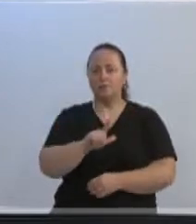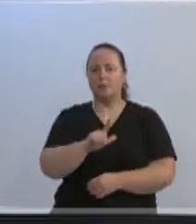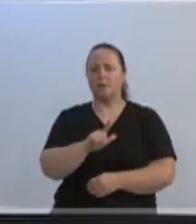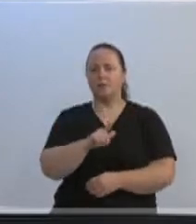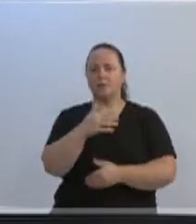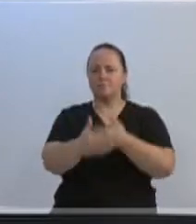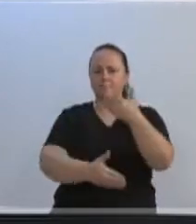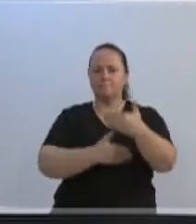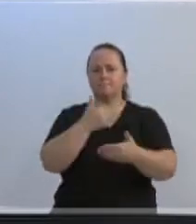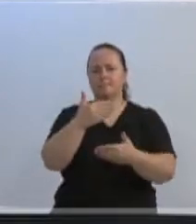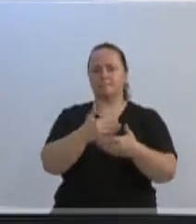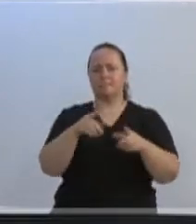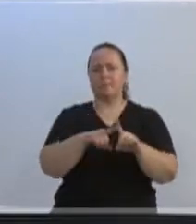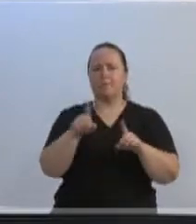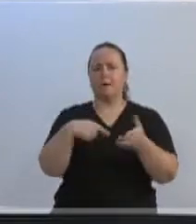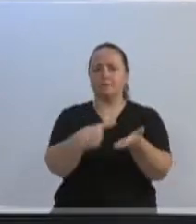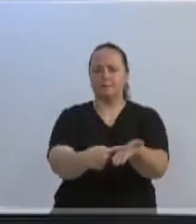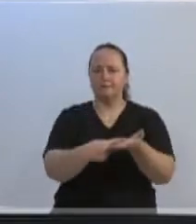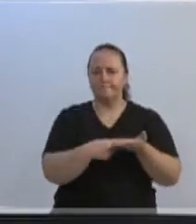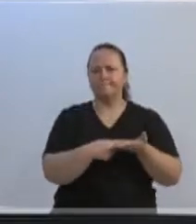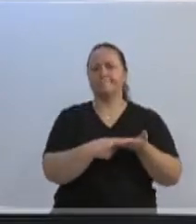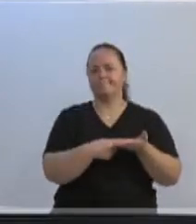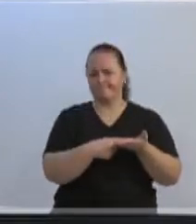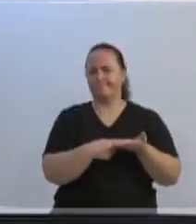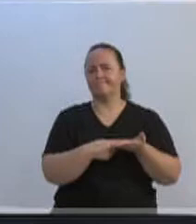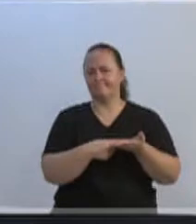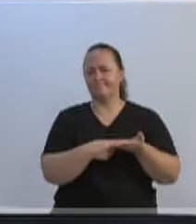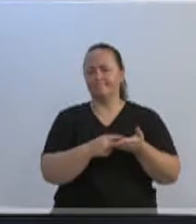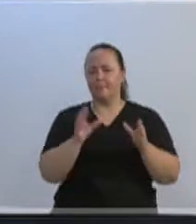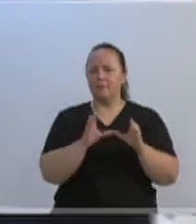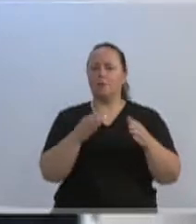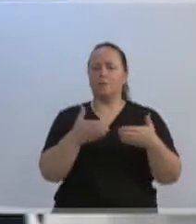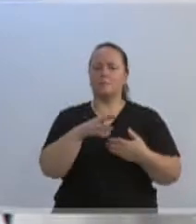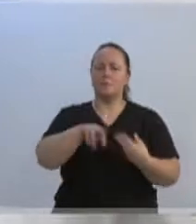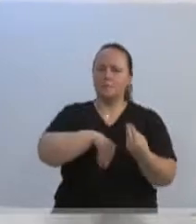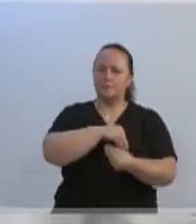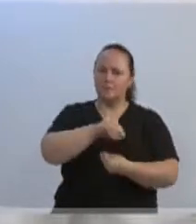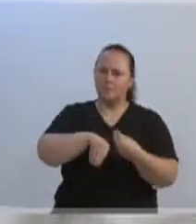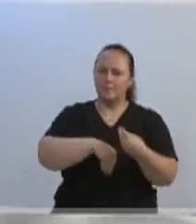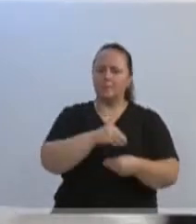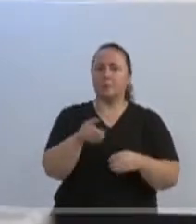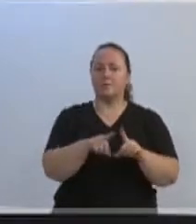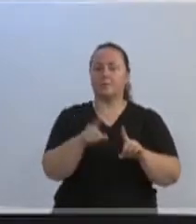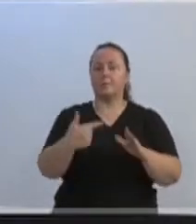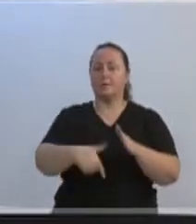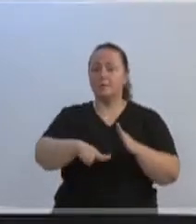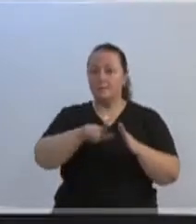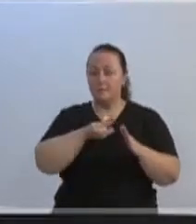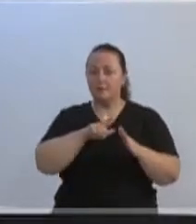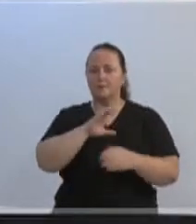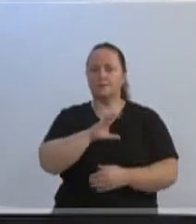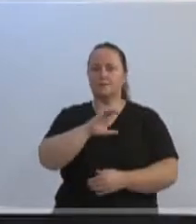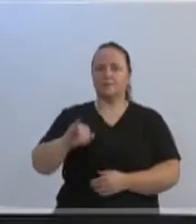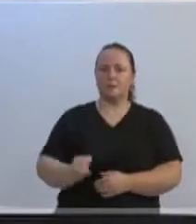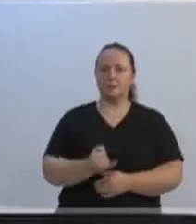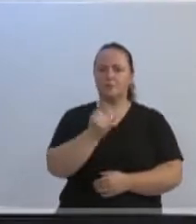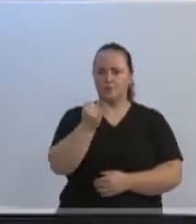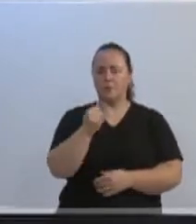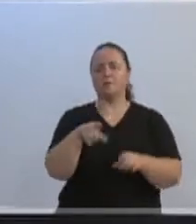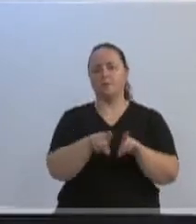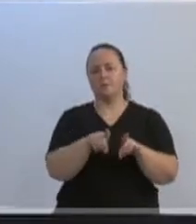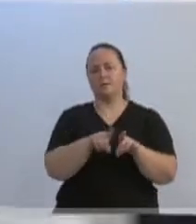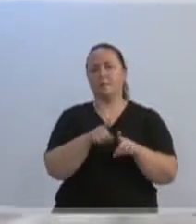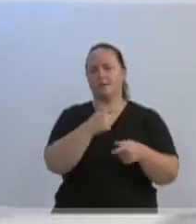mas antes de uma convocação tá nossa comissão mista mas antes do ccj e em seguida